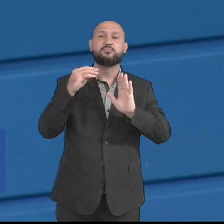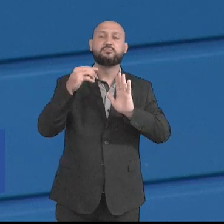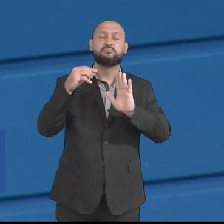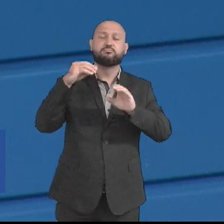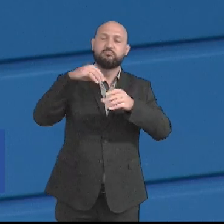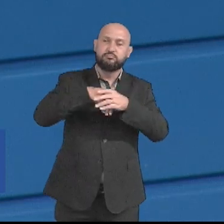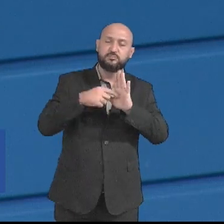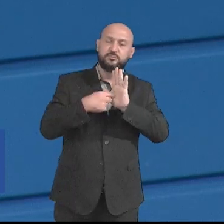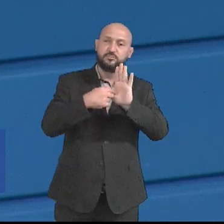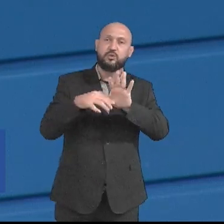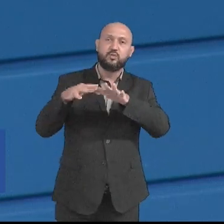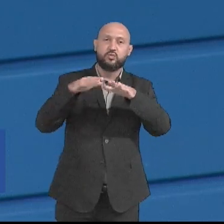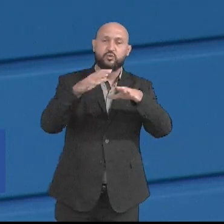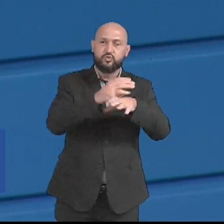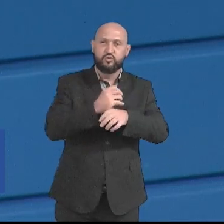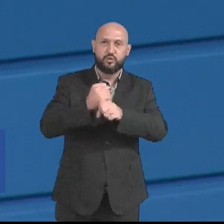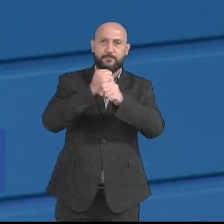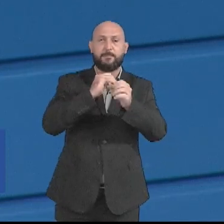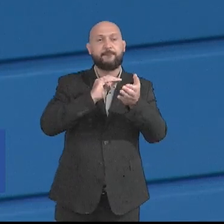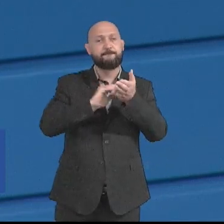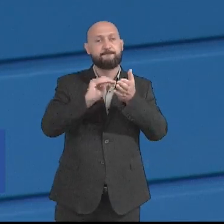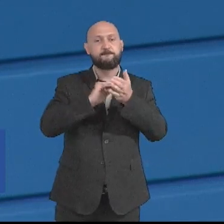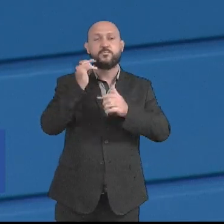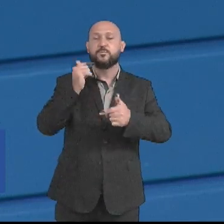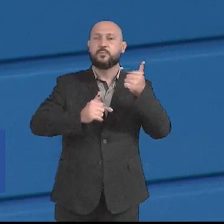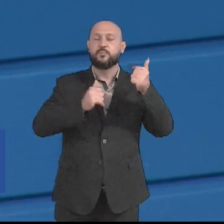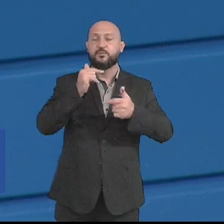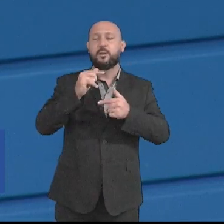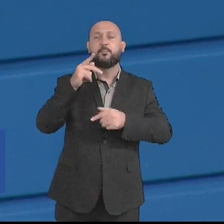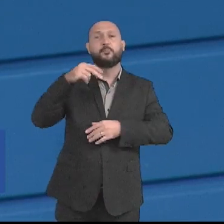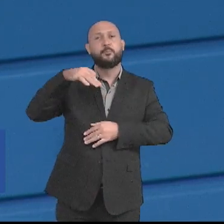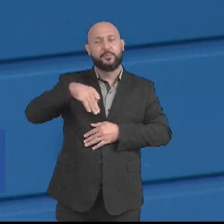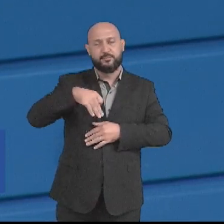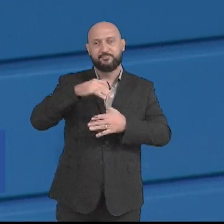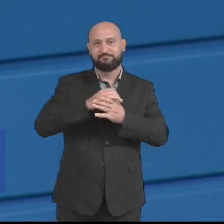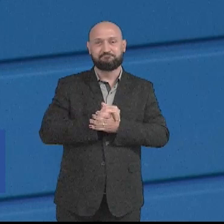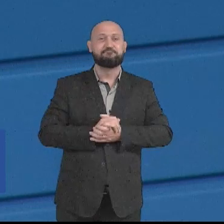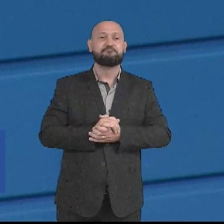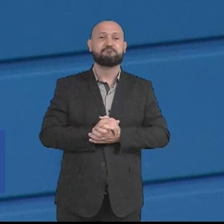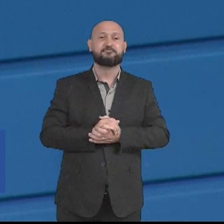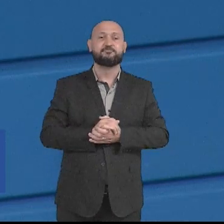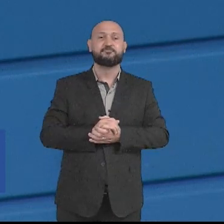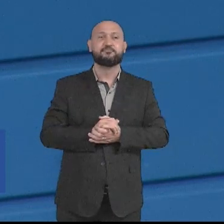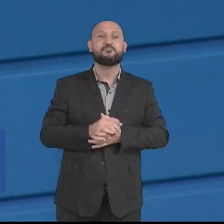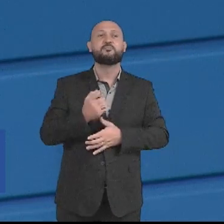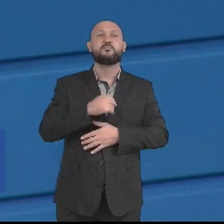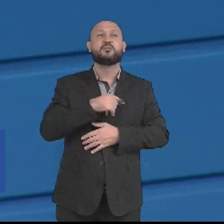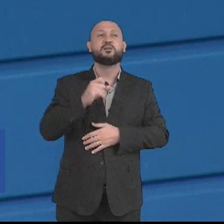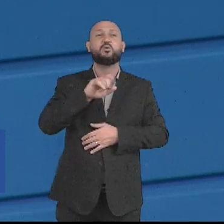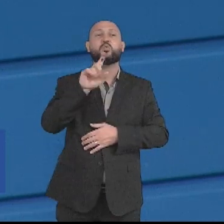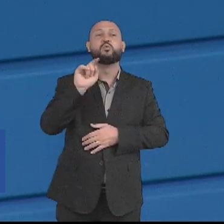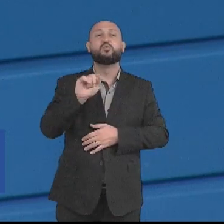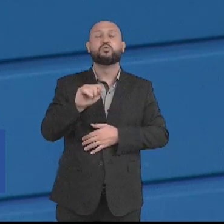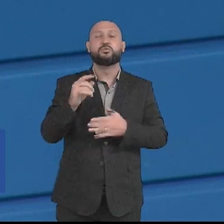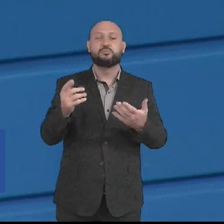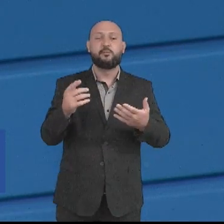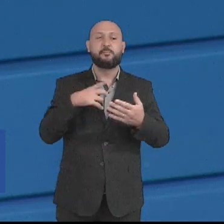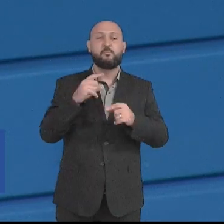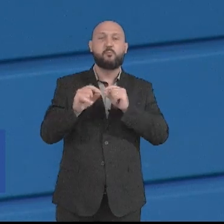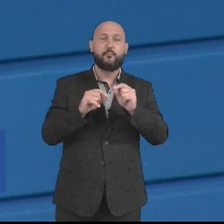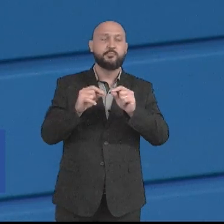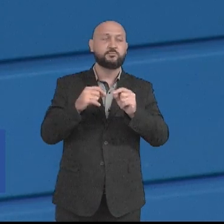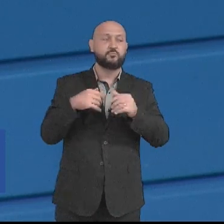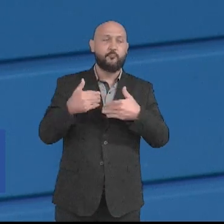previstos no orçamento da Sejusp e da Polícia Militar. Nós também questionamos sobre